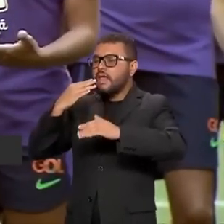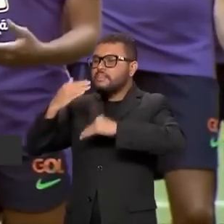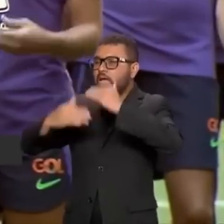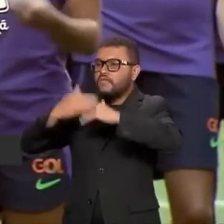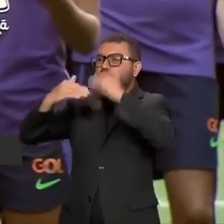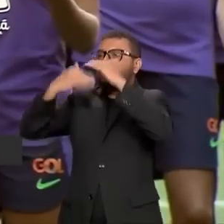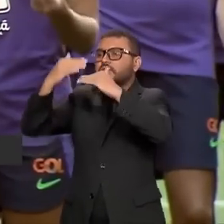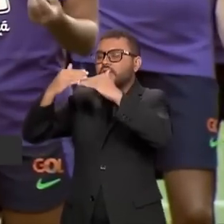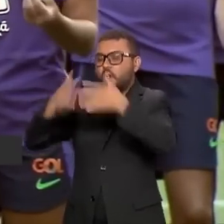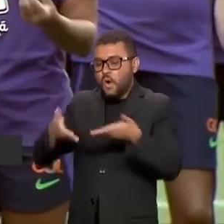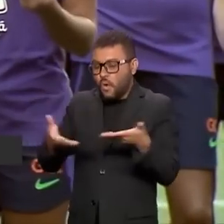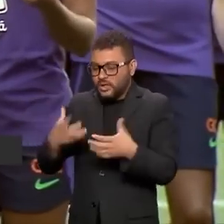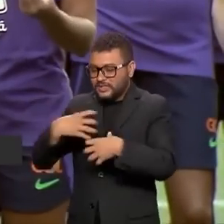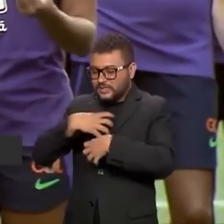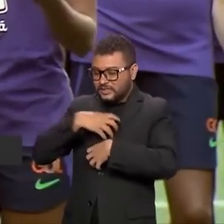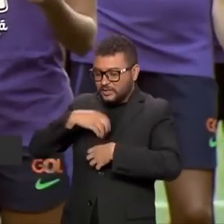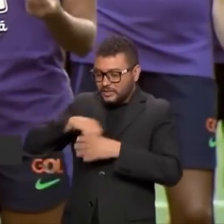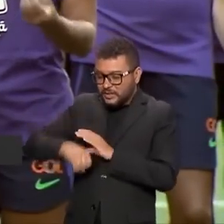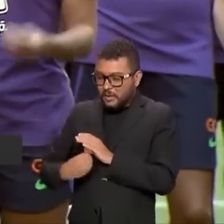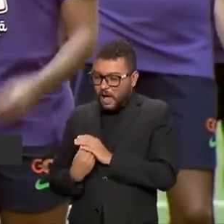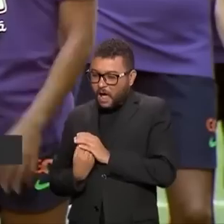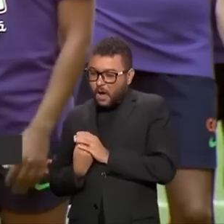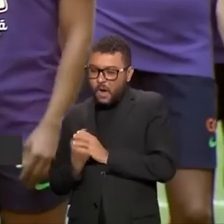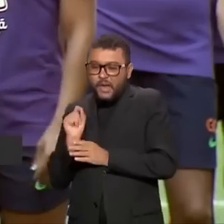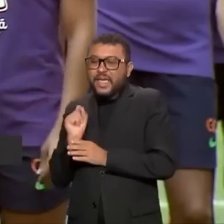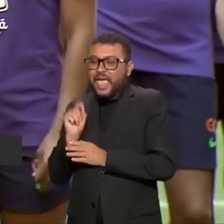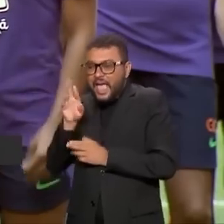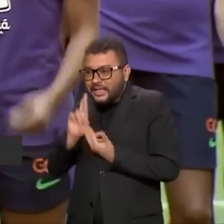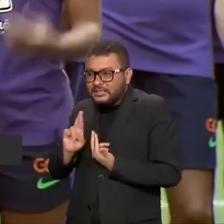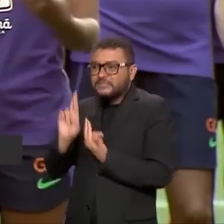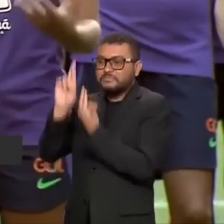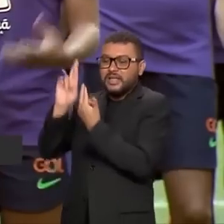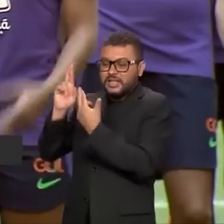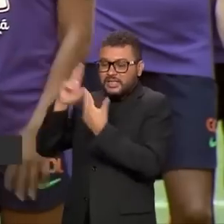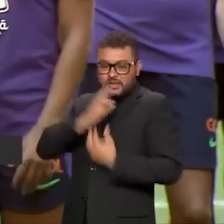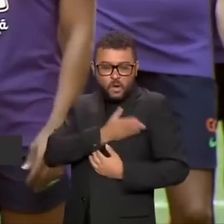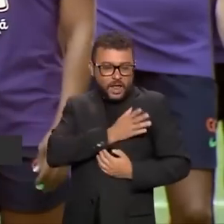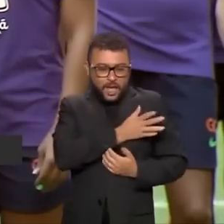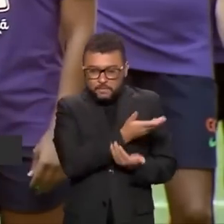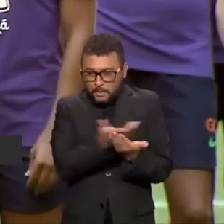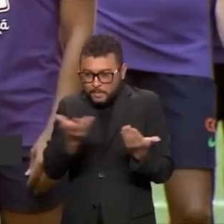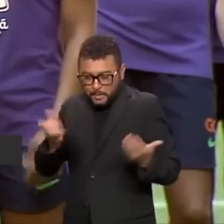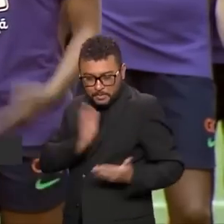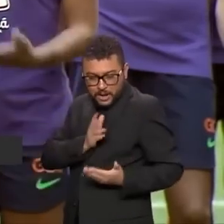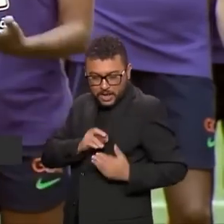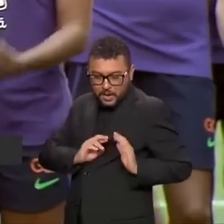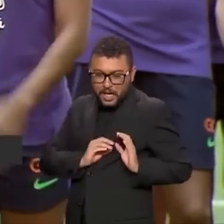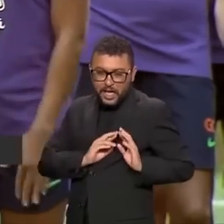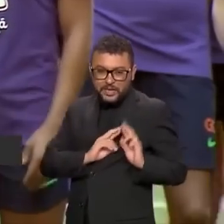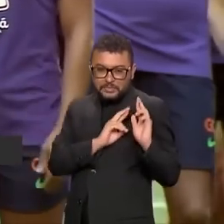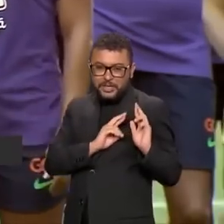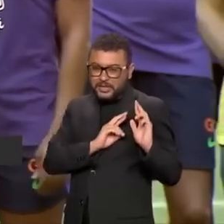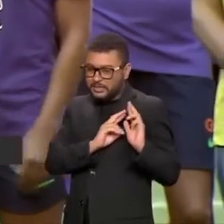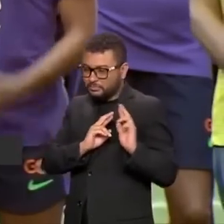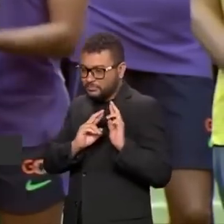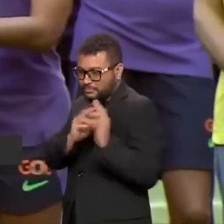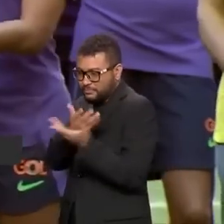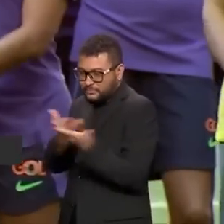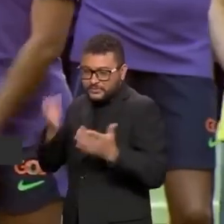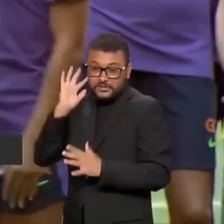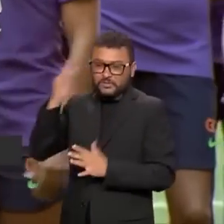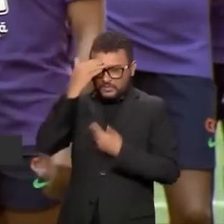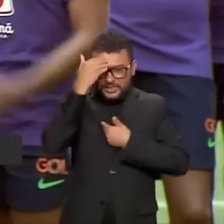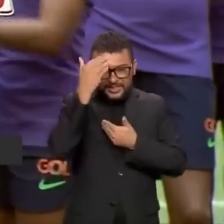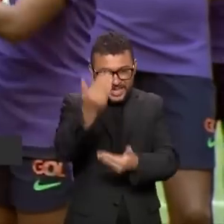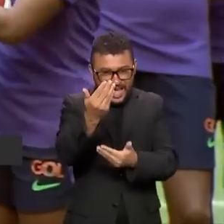certeza que hoje essa sementinha de esperança foi plantada no coração de tantas meninas que também sonham. Então, obrigada e